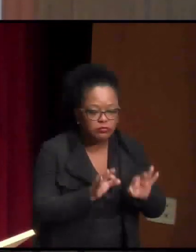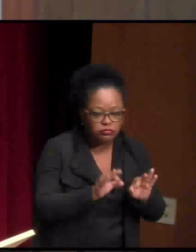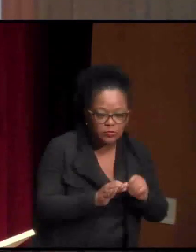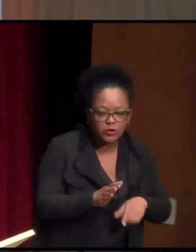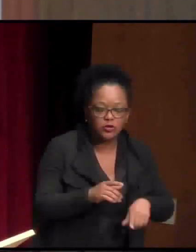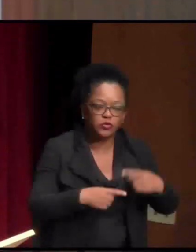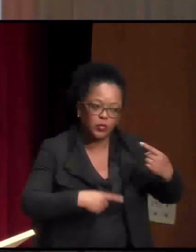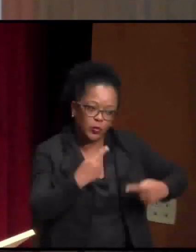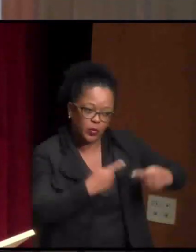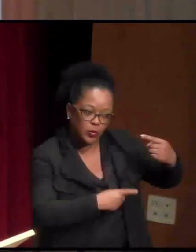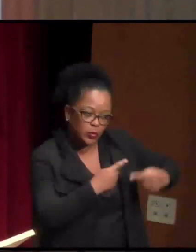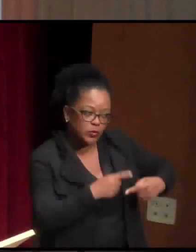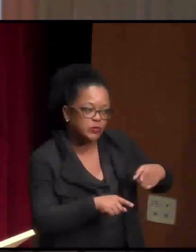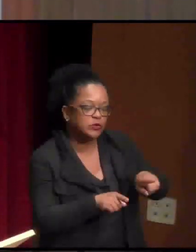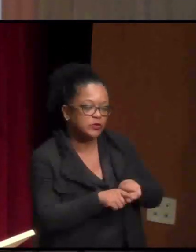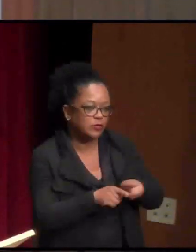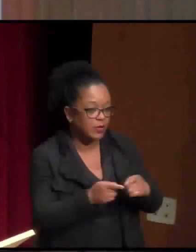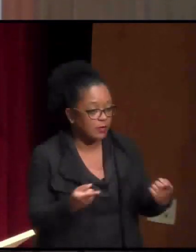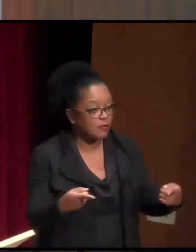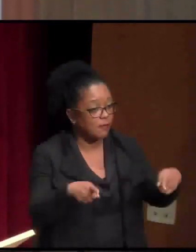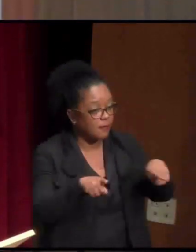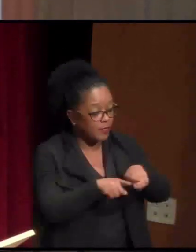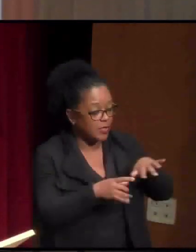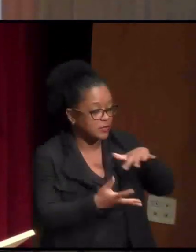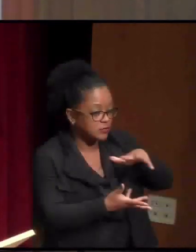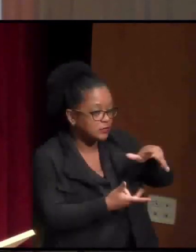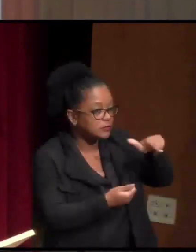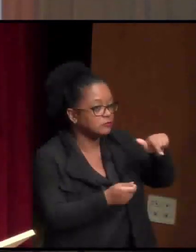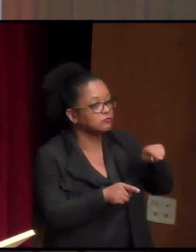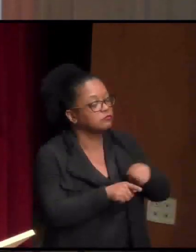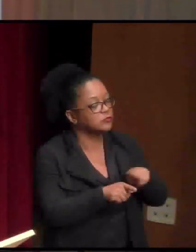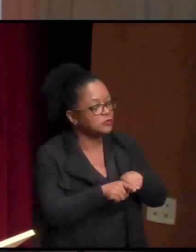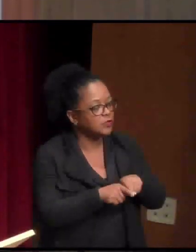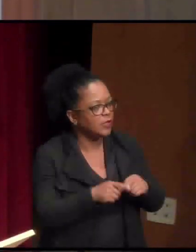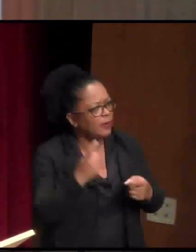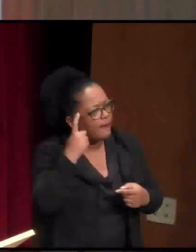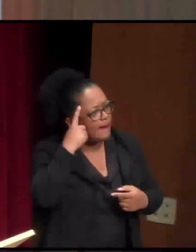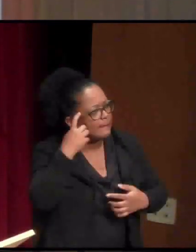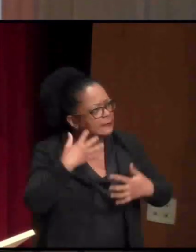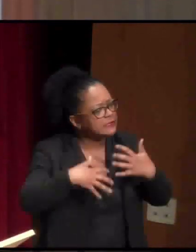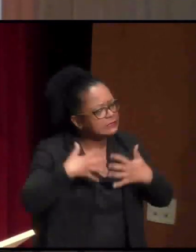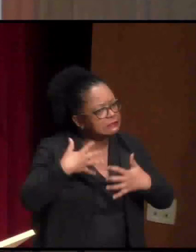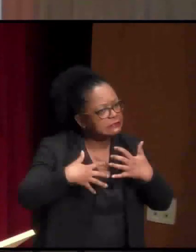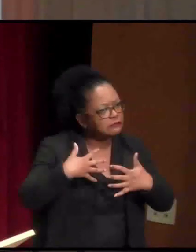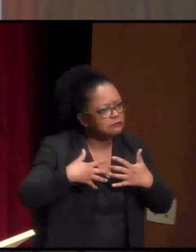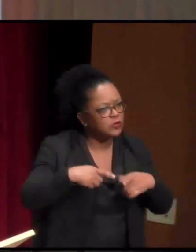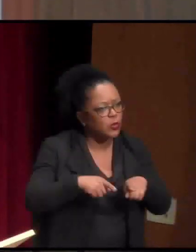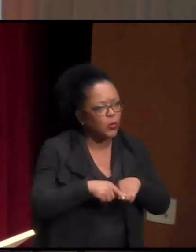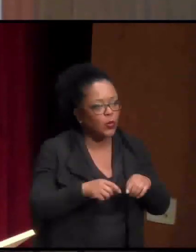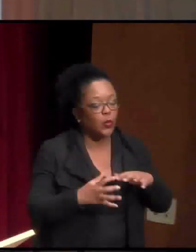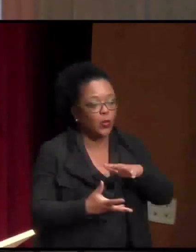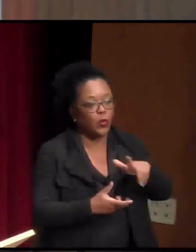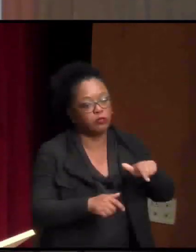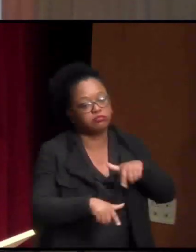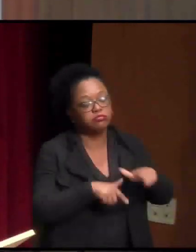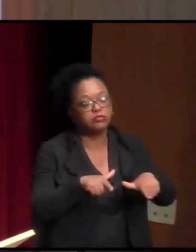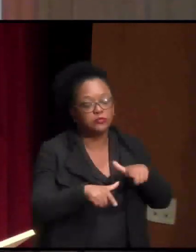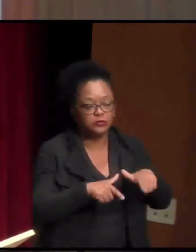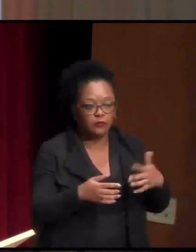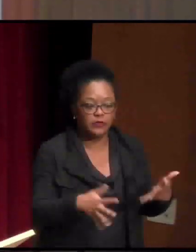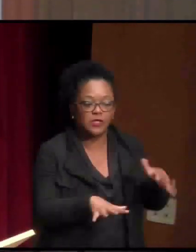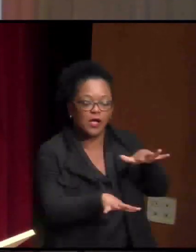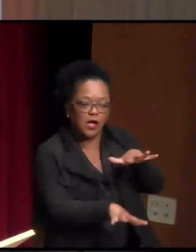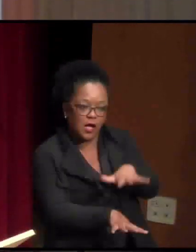poder público e parceiros internacionais, para a gente pensar também como esse mundo do trabalho vai ser para os próximos anos. Ou